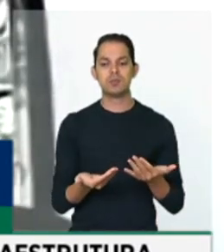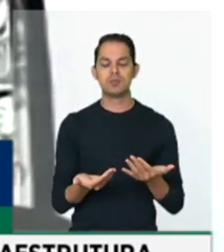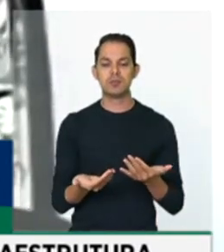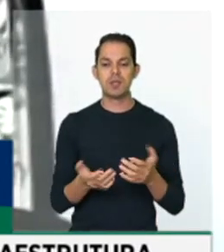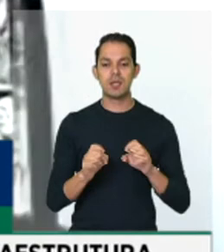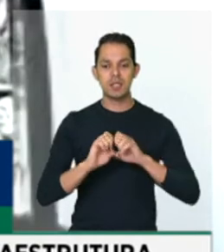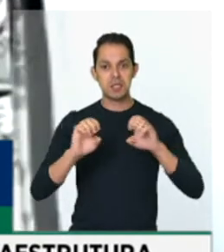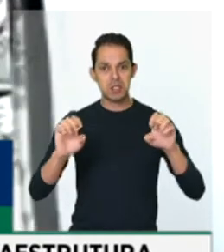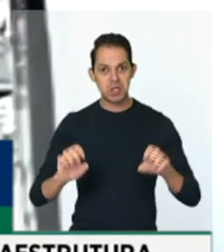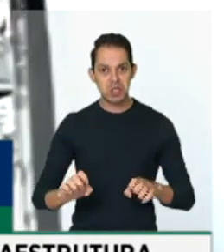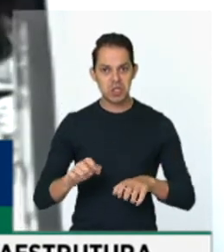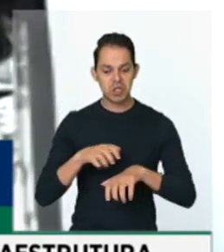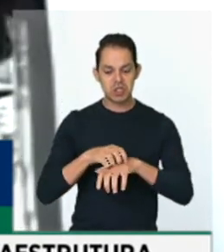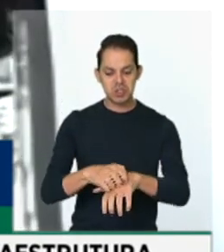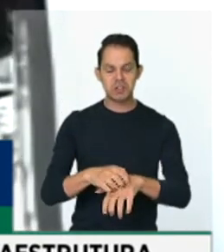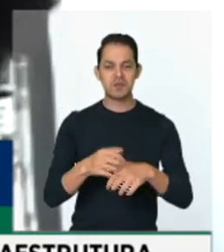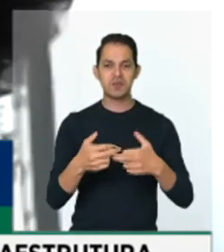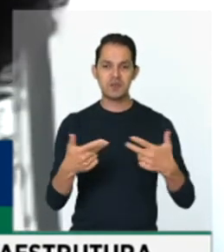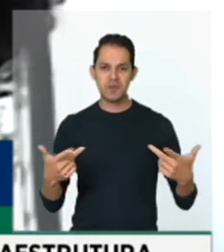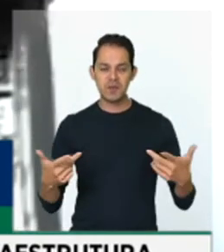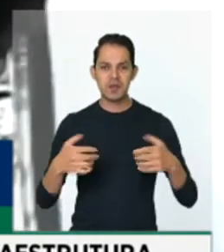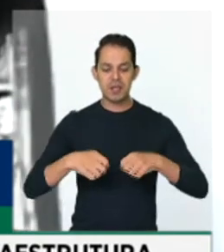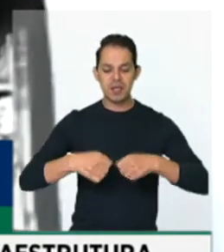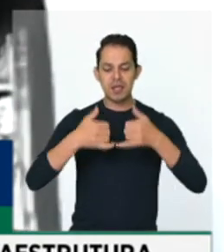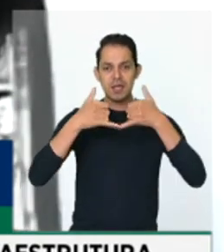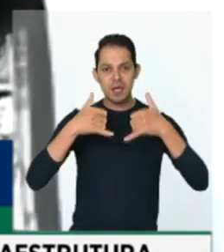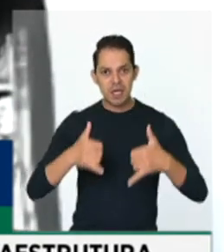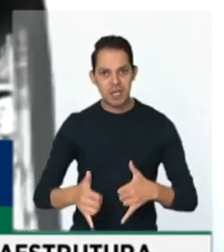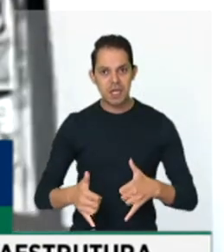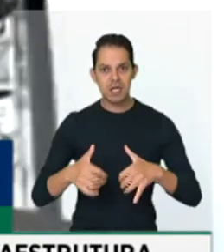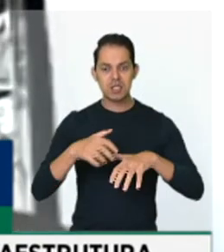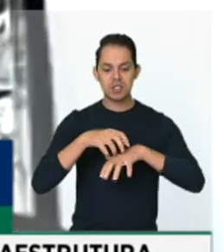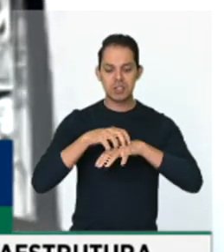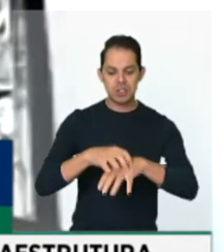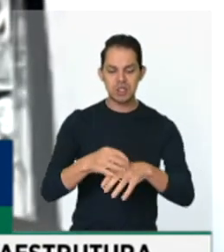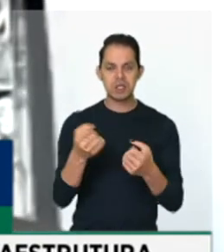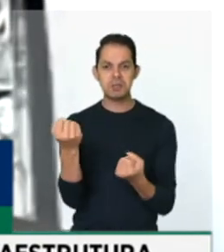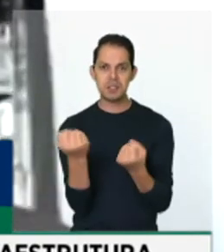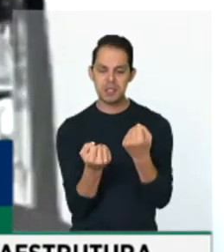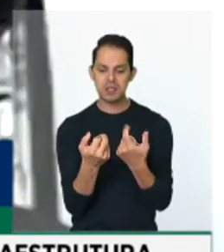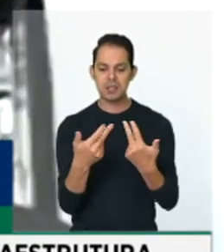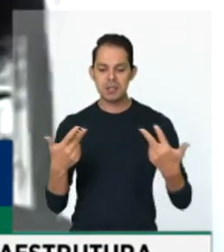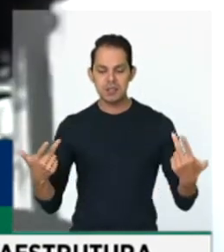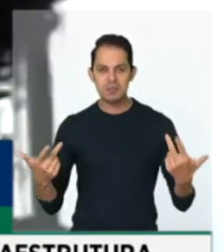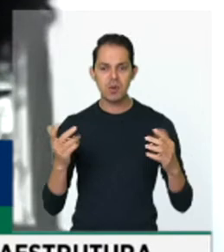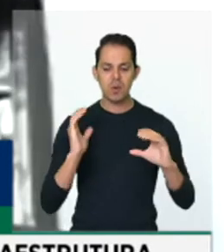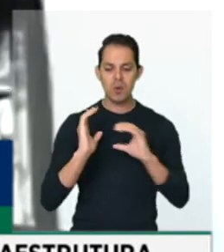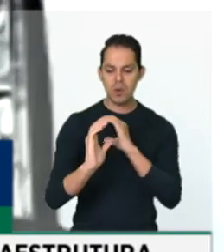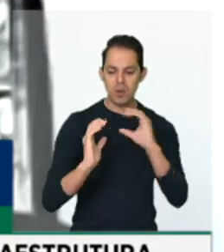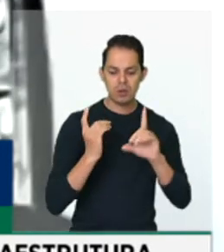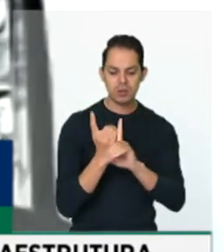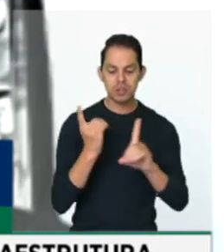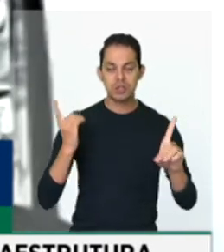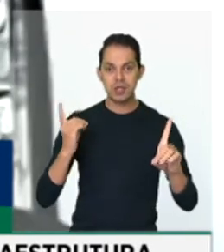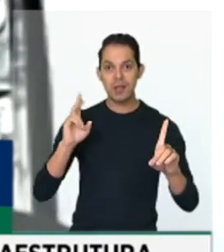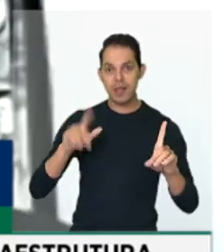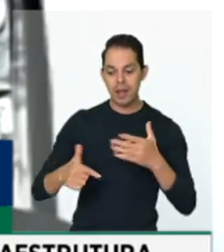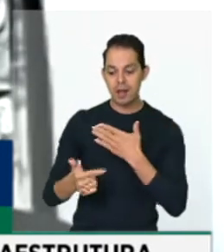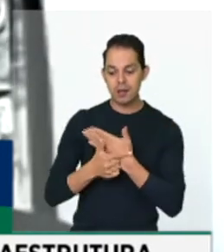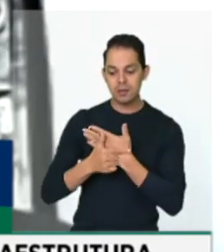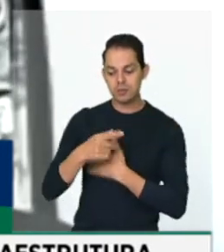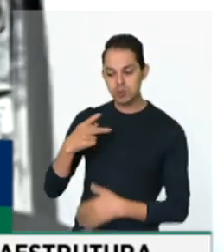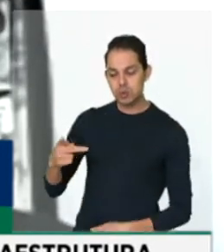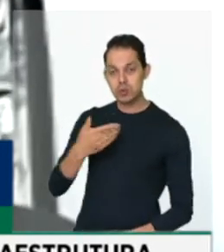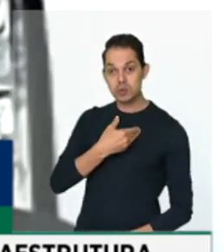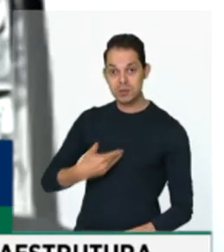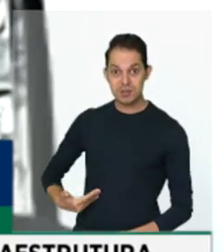infraestrutura de energia, transporte, telecomunicações. Nosso entendimento, isso deveria ser papel do Estado. Enquanto isso, no nosso ponto de vista,